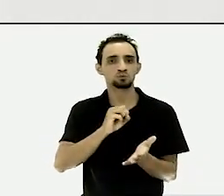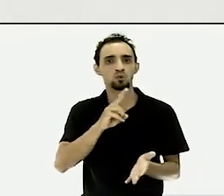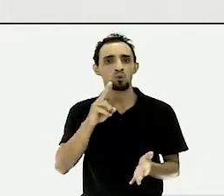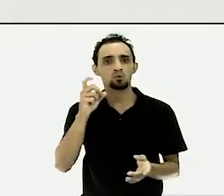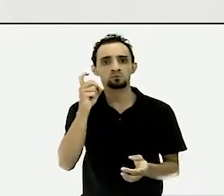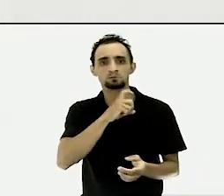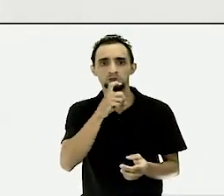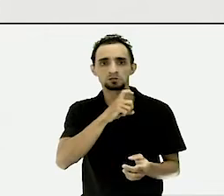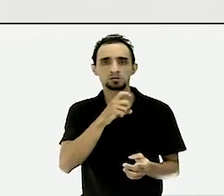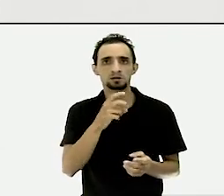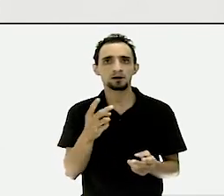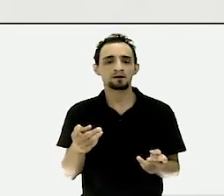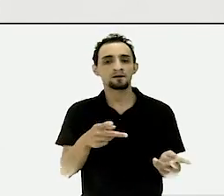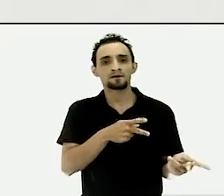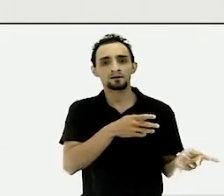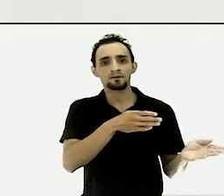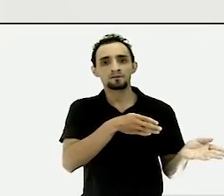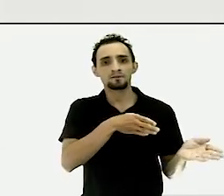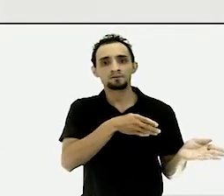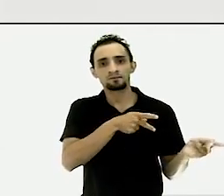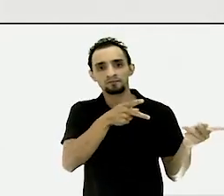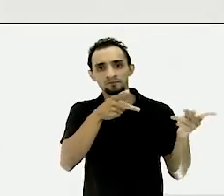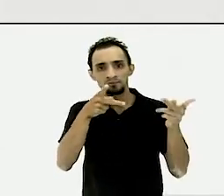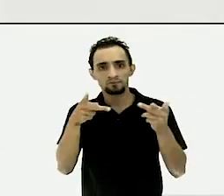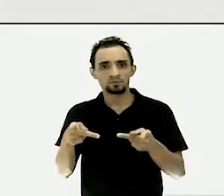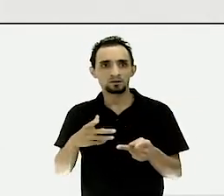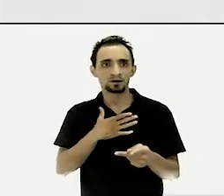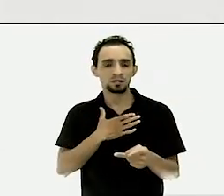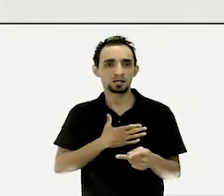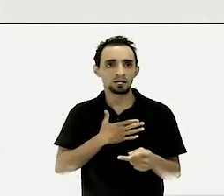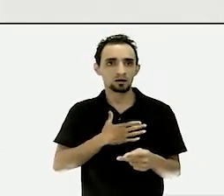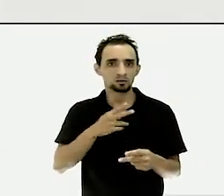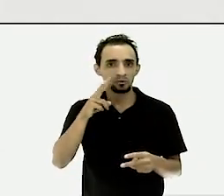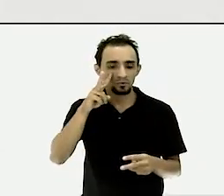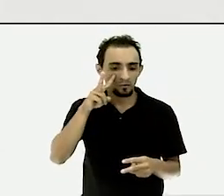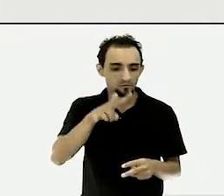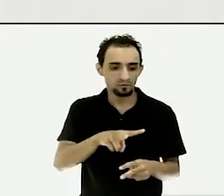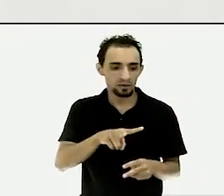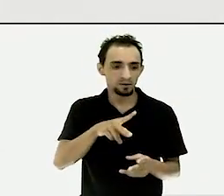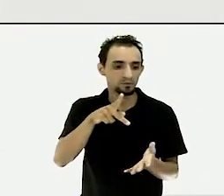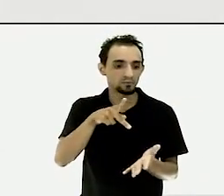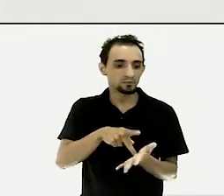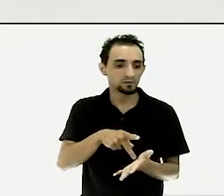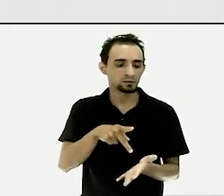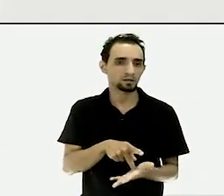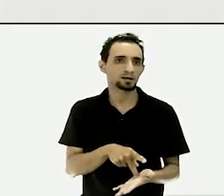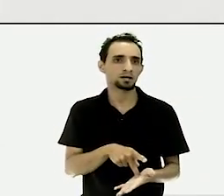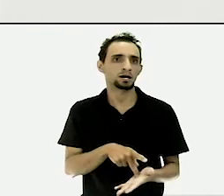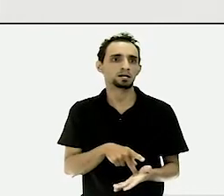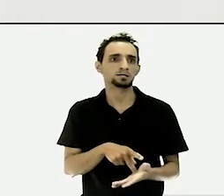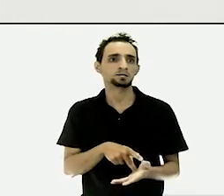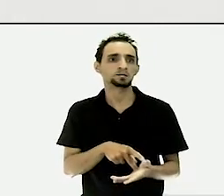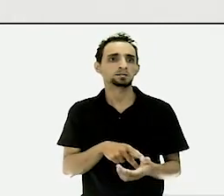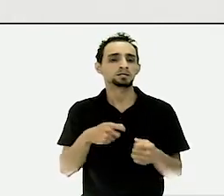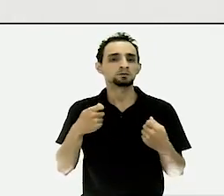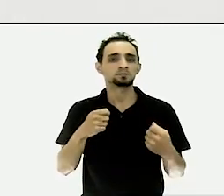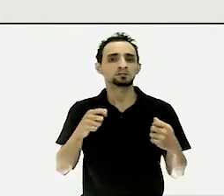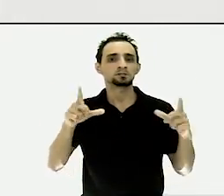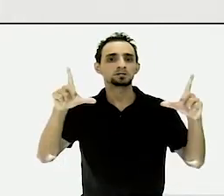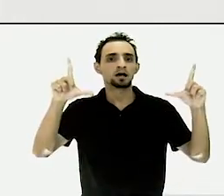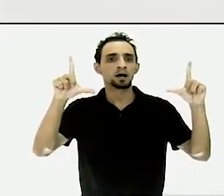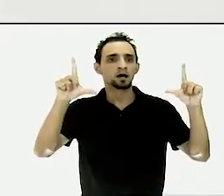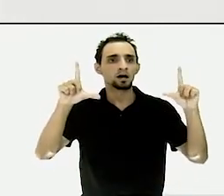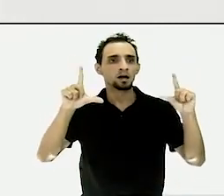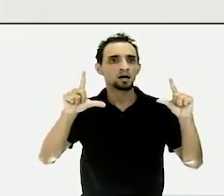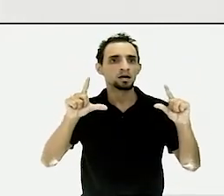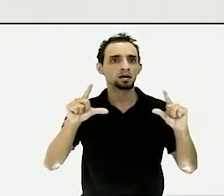pelo TJ em São Paulo, de que a cobrança de esgoto só pode ser feita após todo o tratamento confirmado. A prefeitura vai